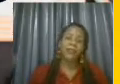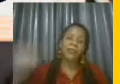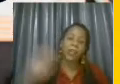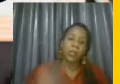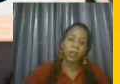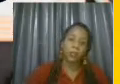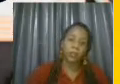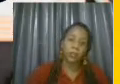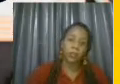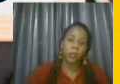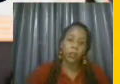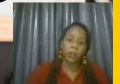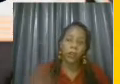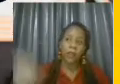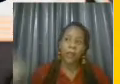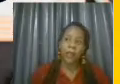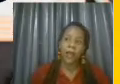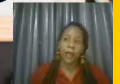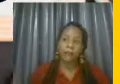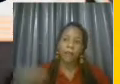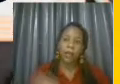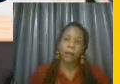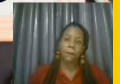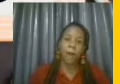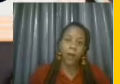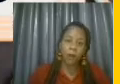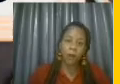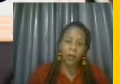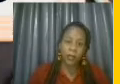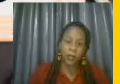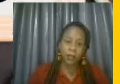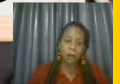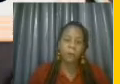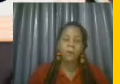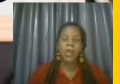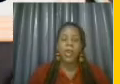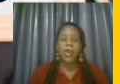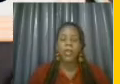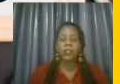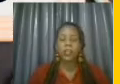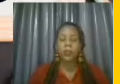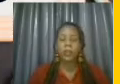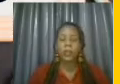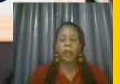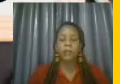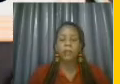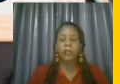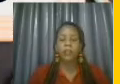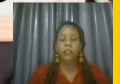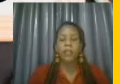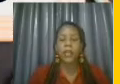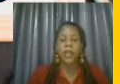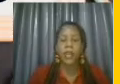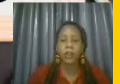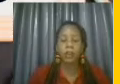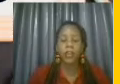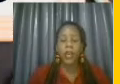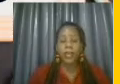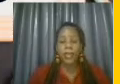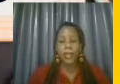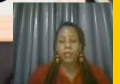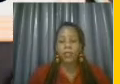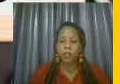esses africanos da África para o Brasil, eles transportavam em navios